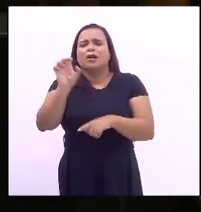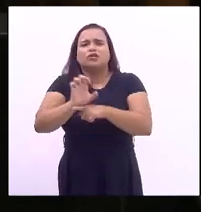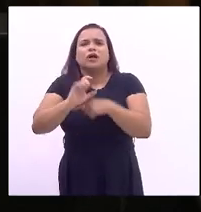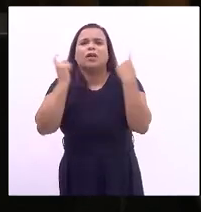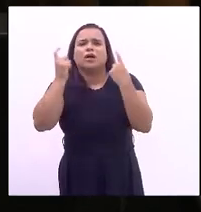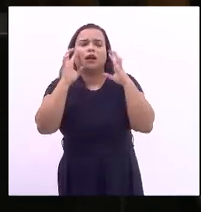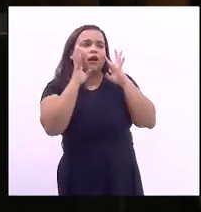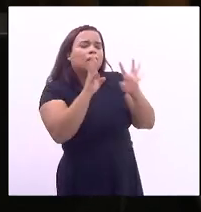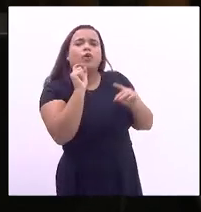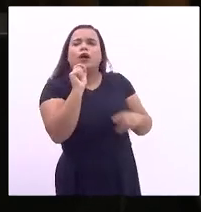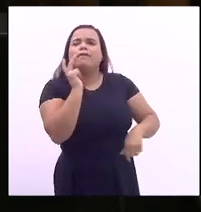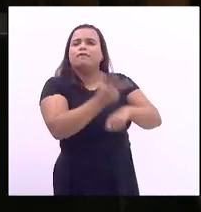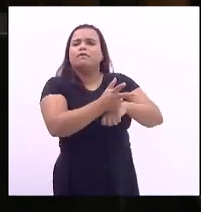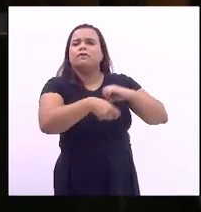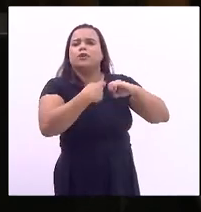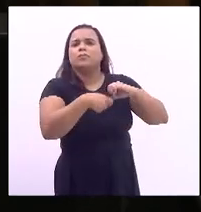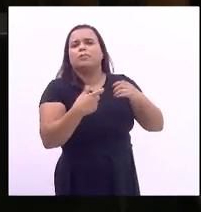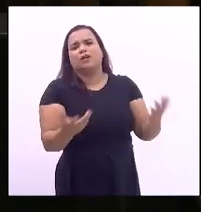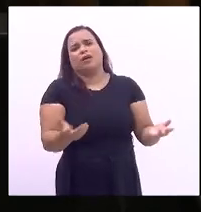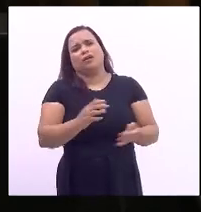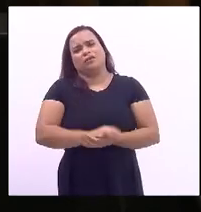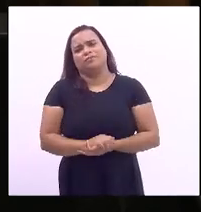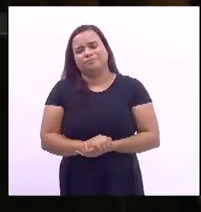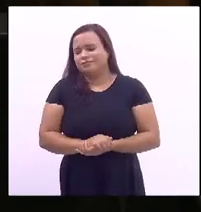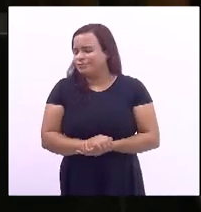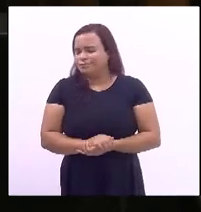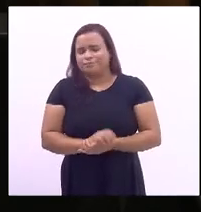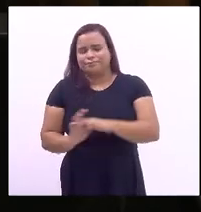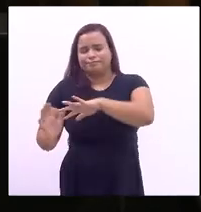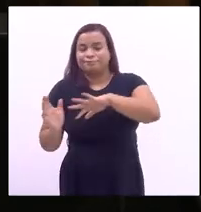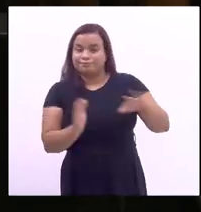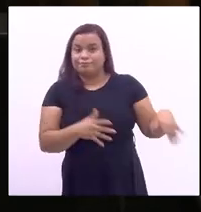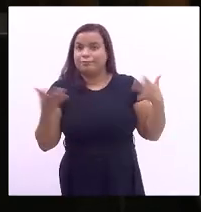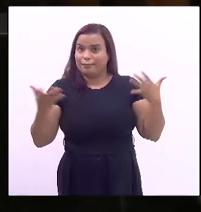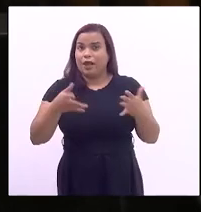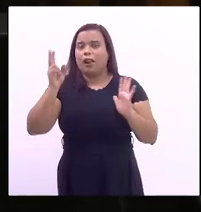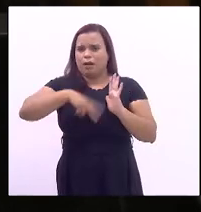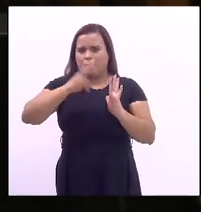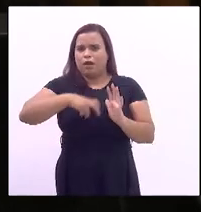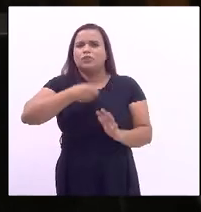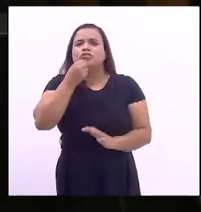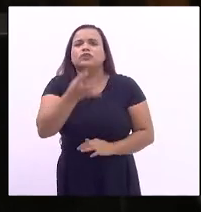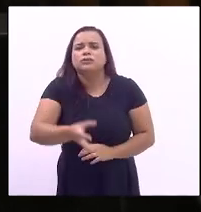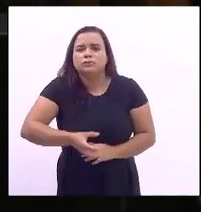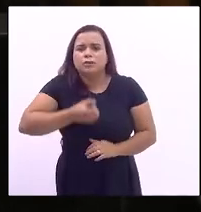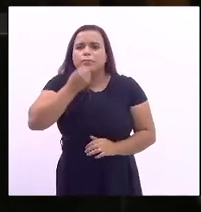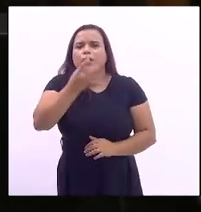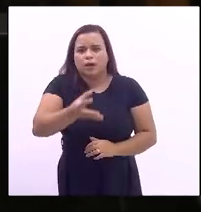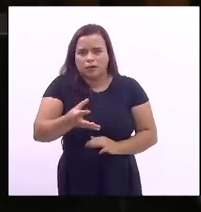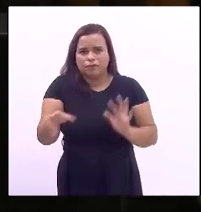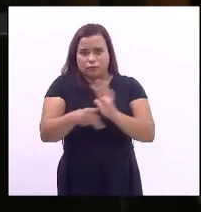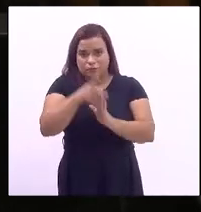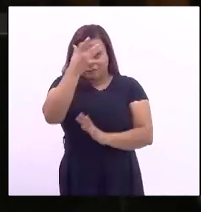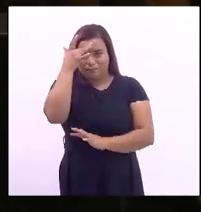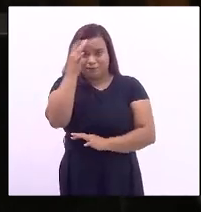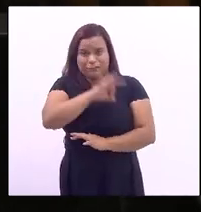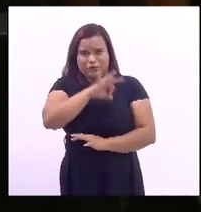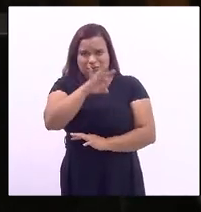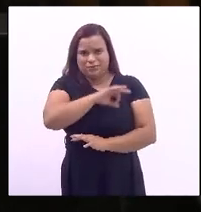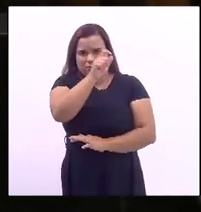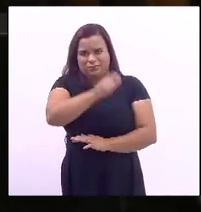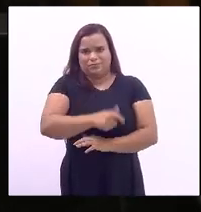agora eu vou ler para vocês é um desabafo de um PM